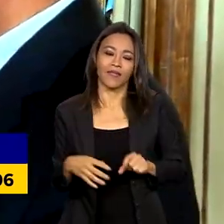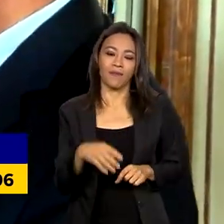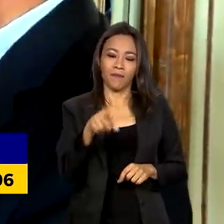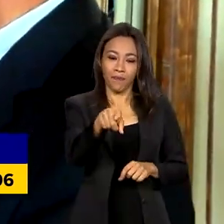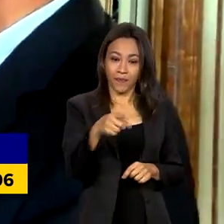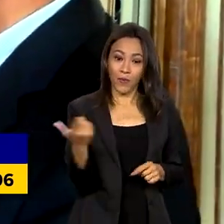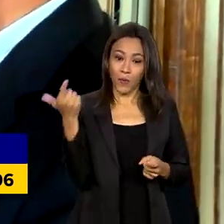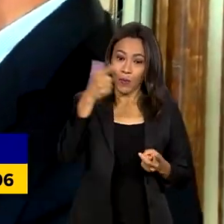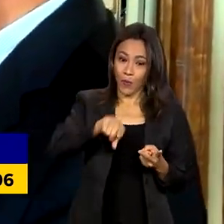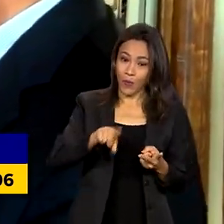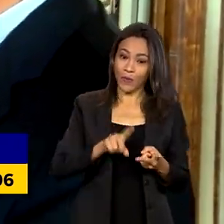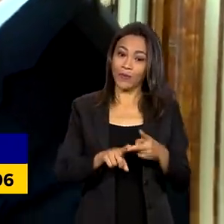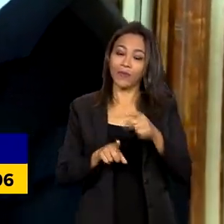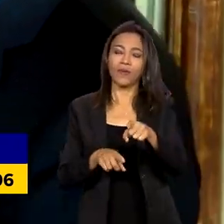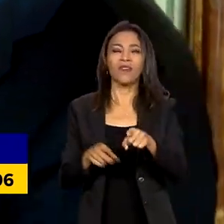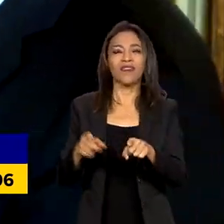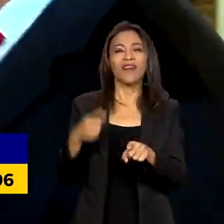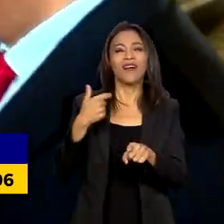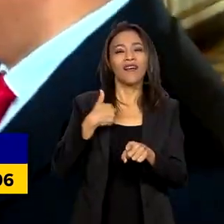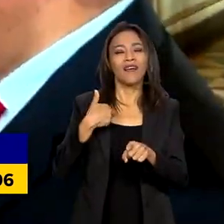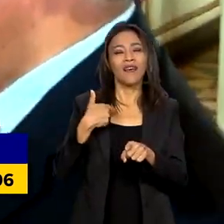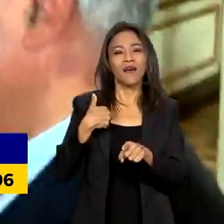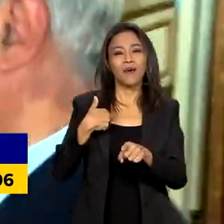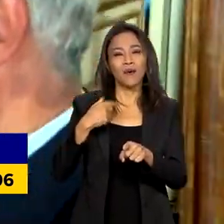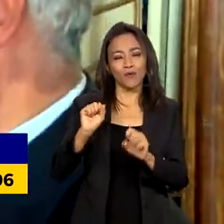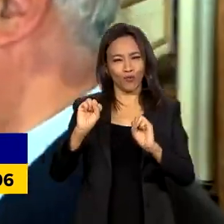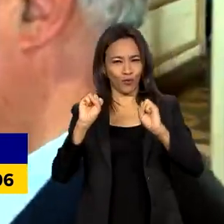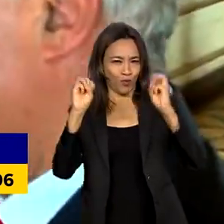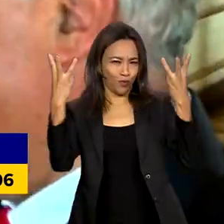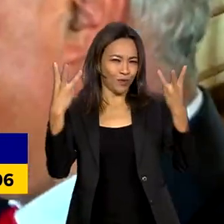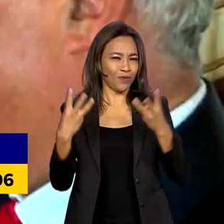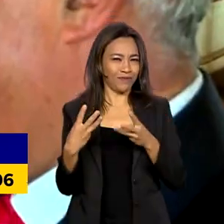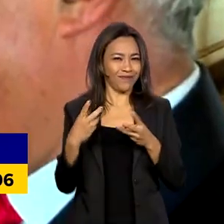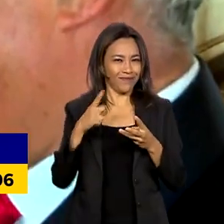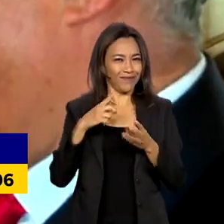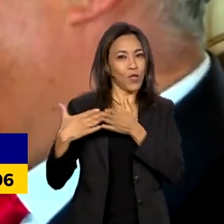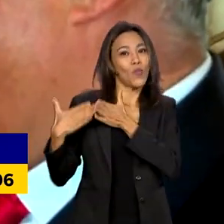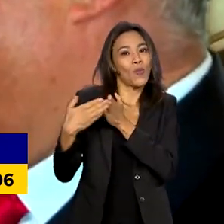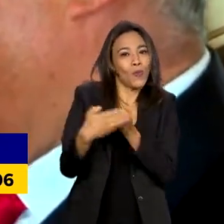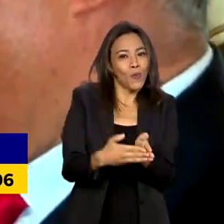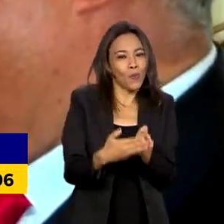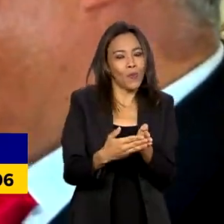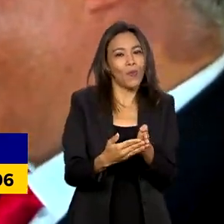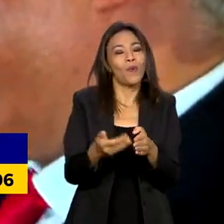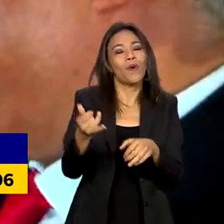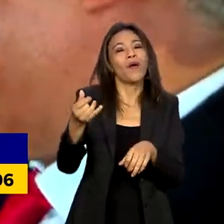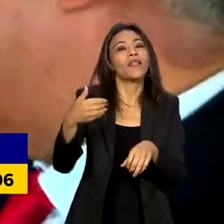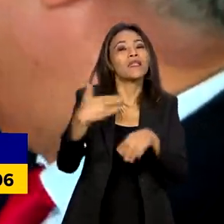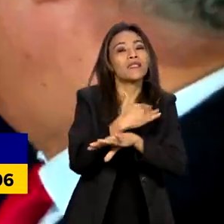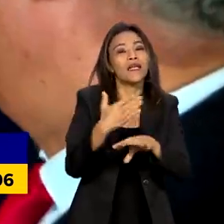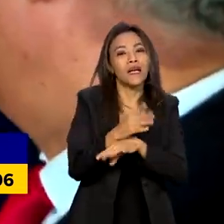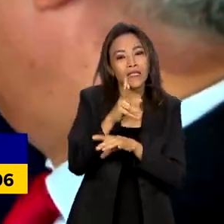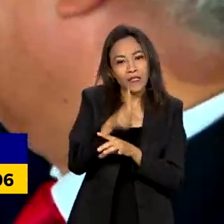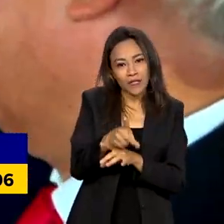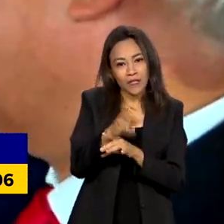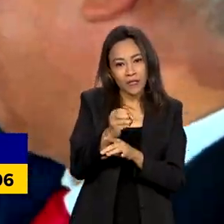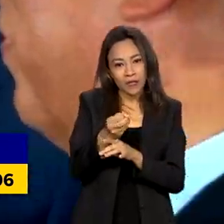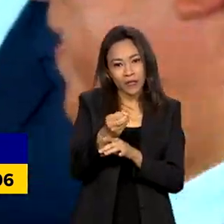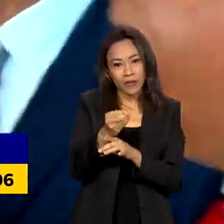Porto, nos anos 70, eu estava lá. Foi fabuloso. Uma lembrança tocante. Sim,